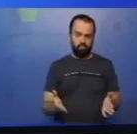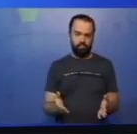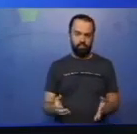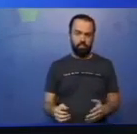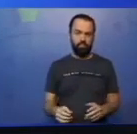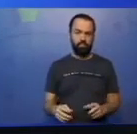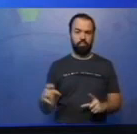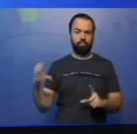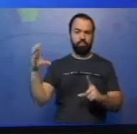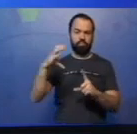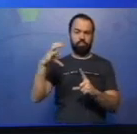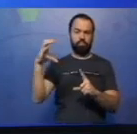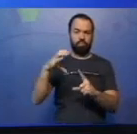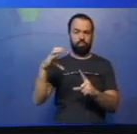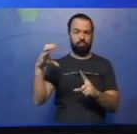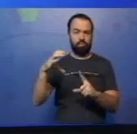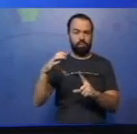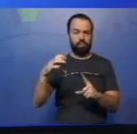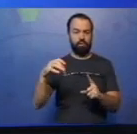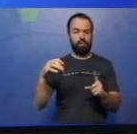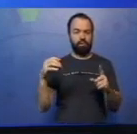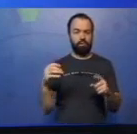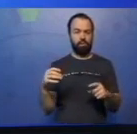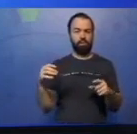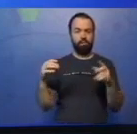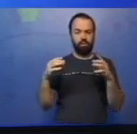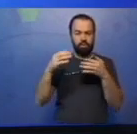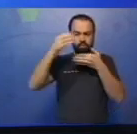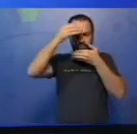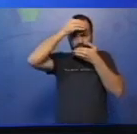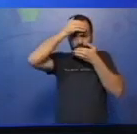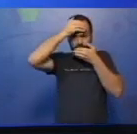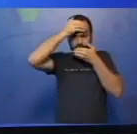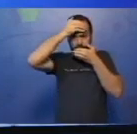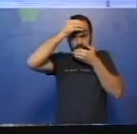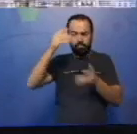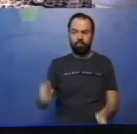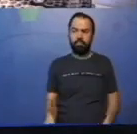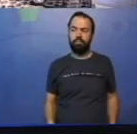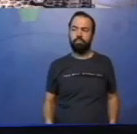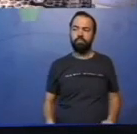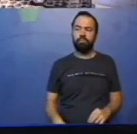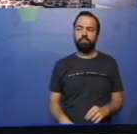Agora vamos falar das cidades com influência islâmica.